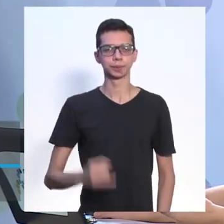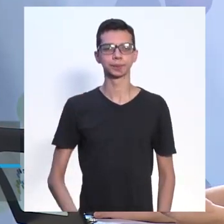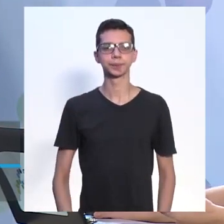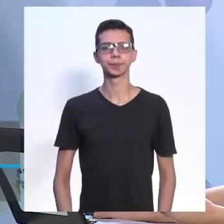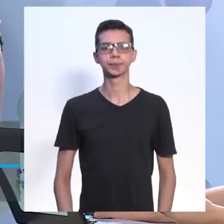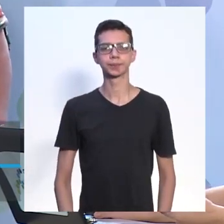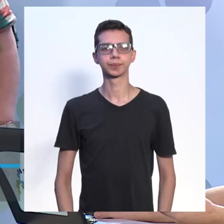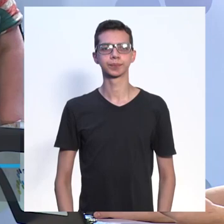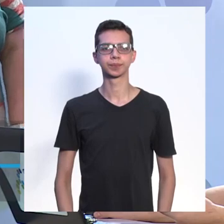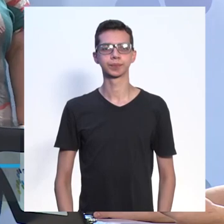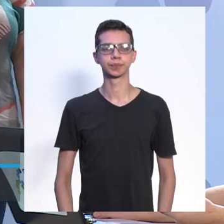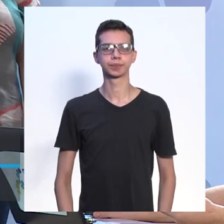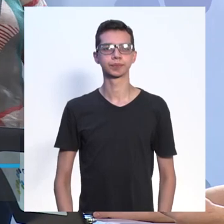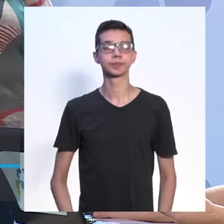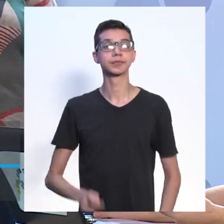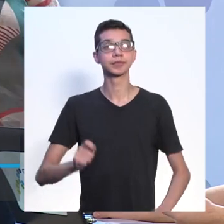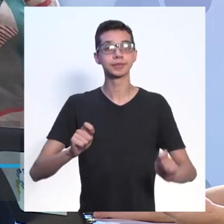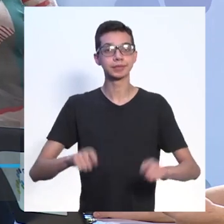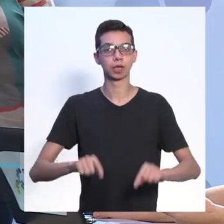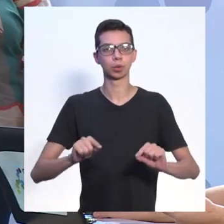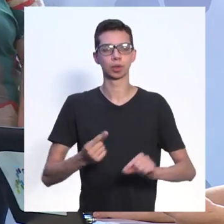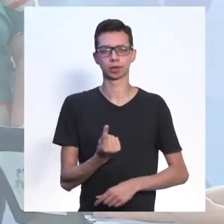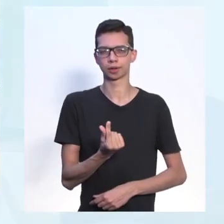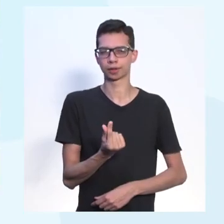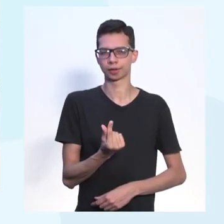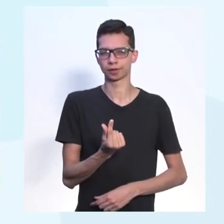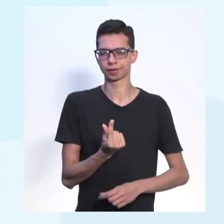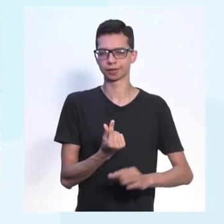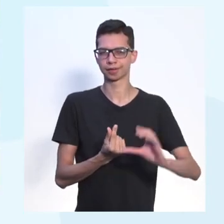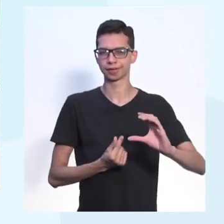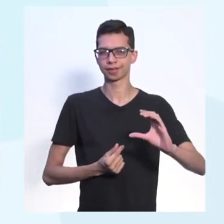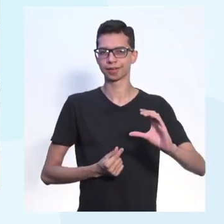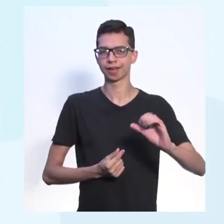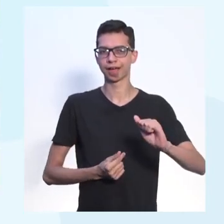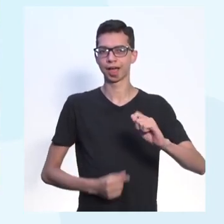que renderão um capital de